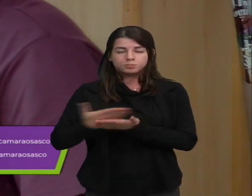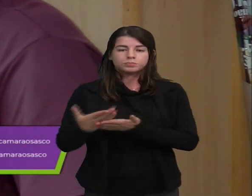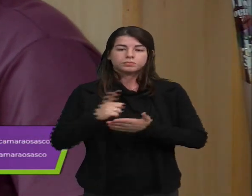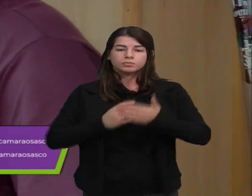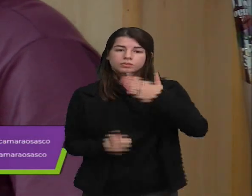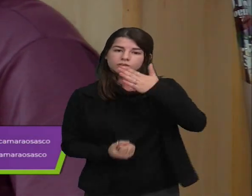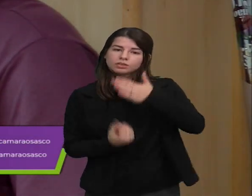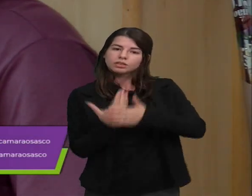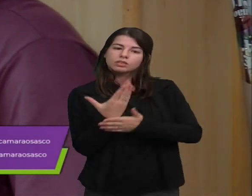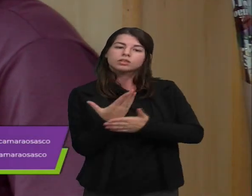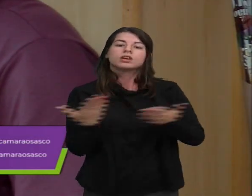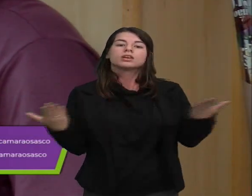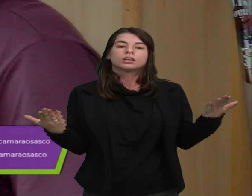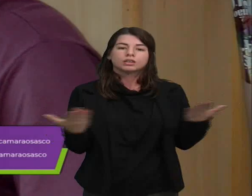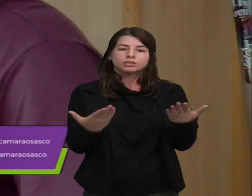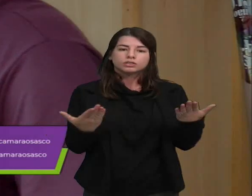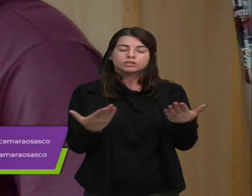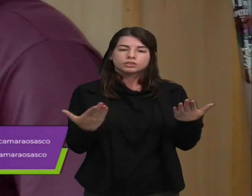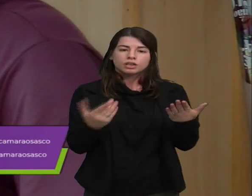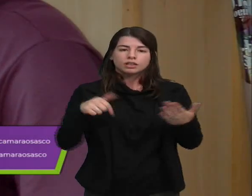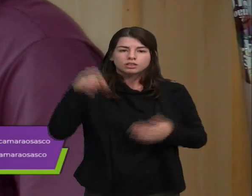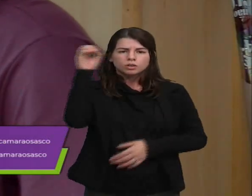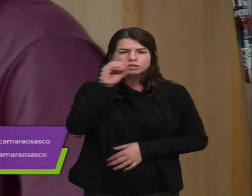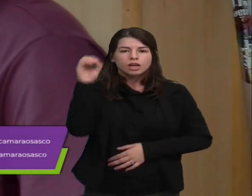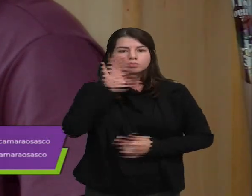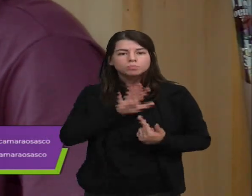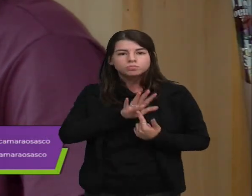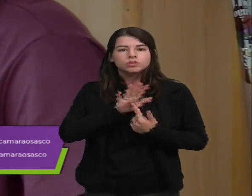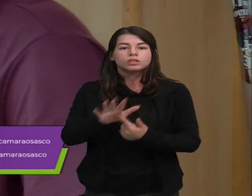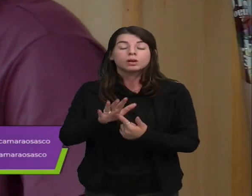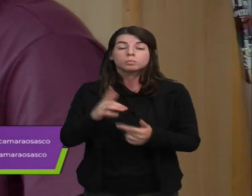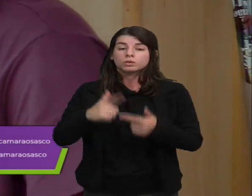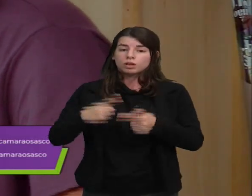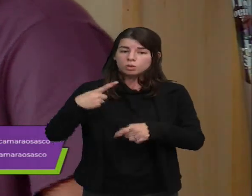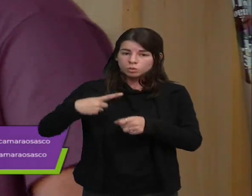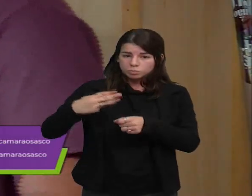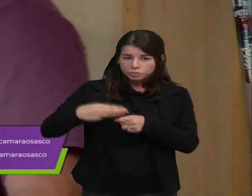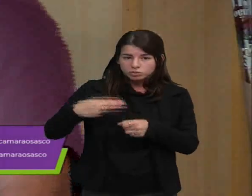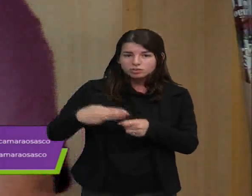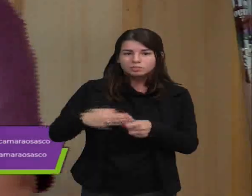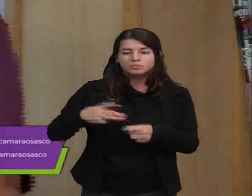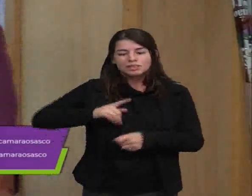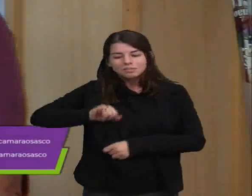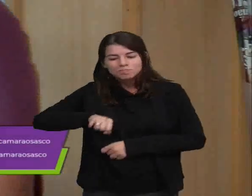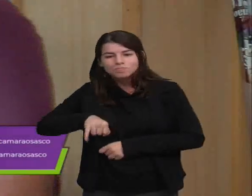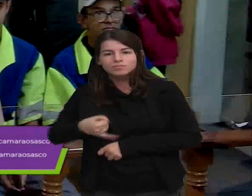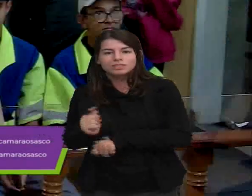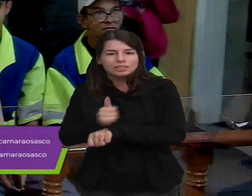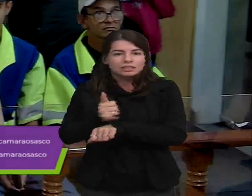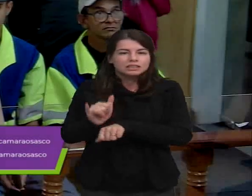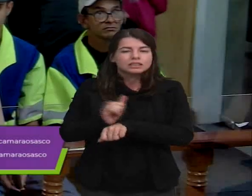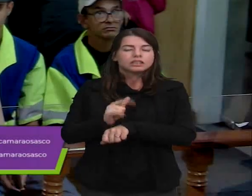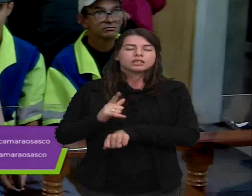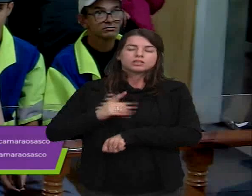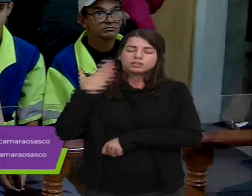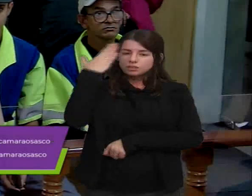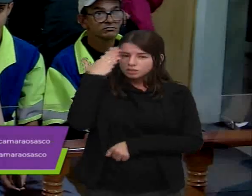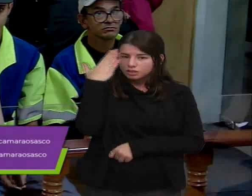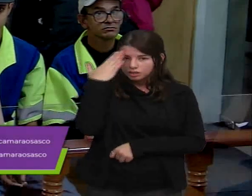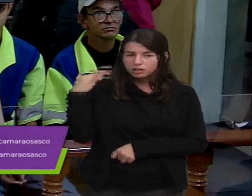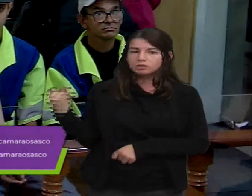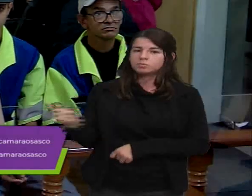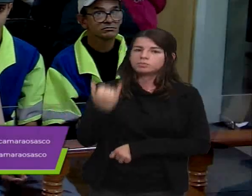criação dessa frente aqui em Osasco, que é um município estratégico e que tenho certeza que vai ser fundamental